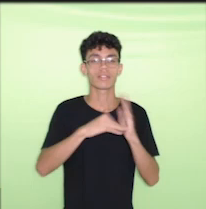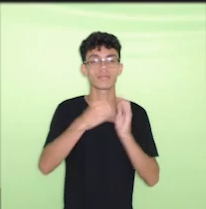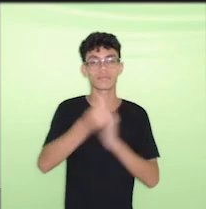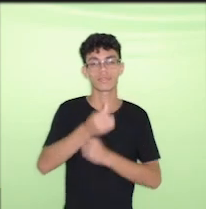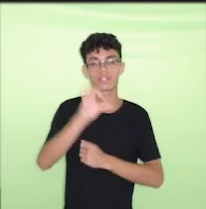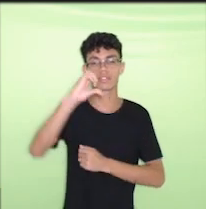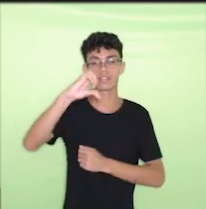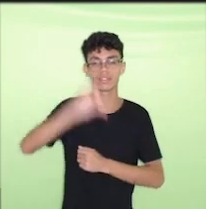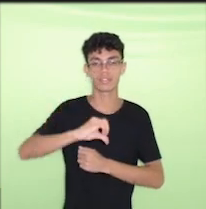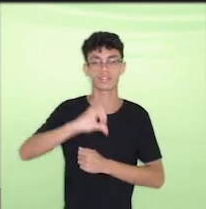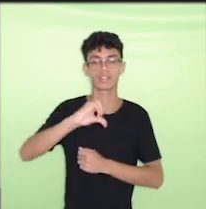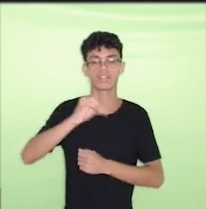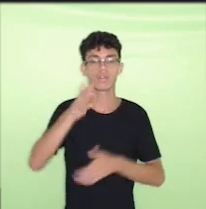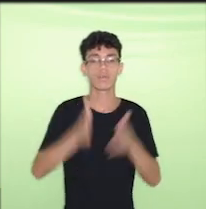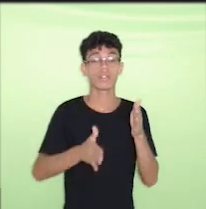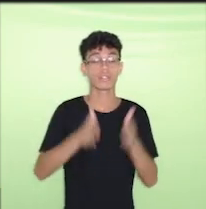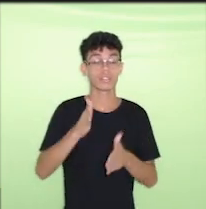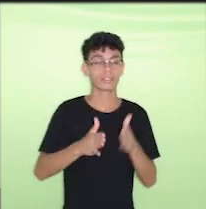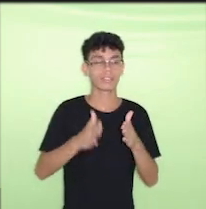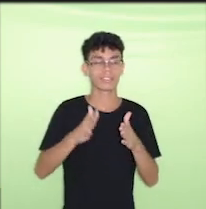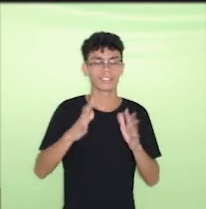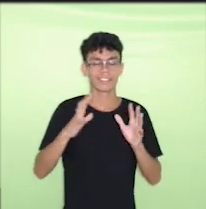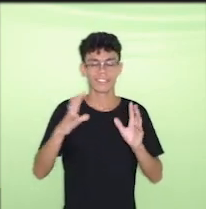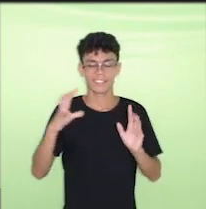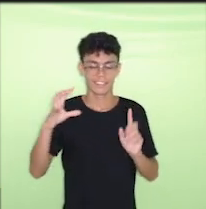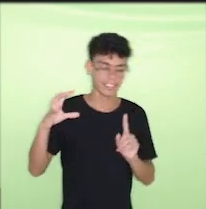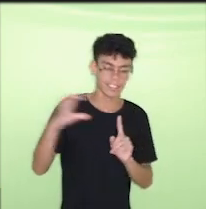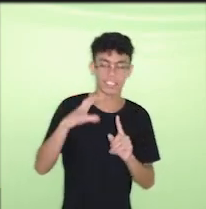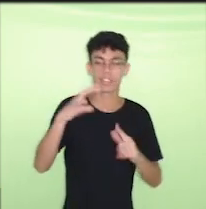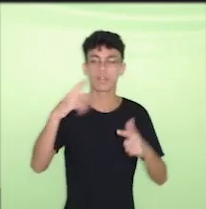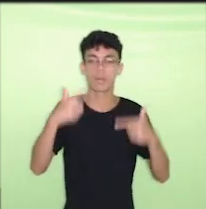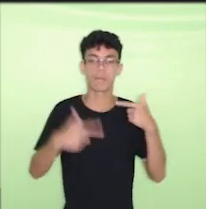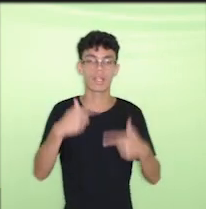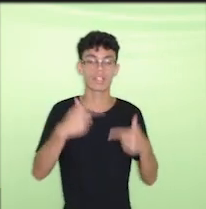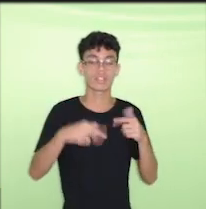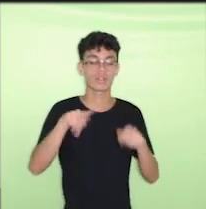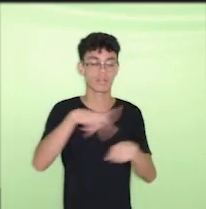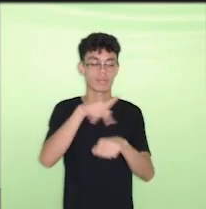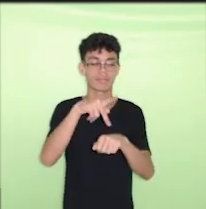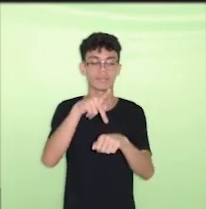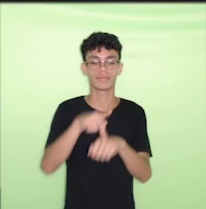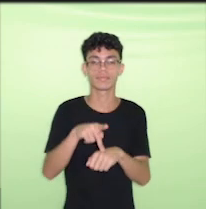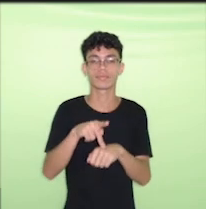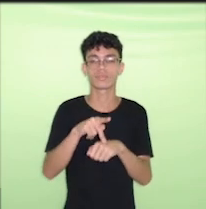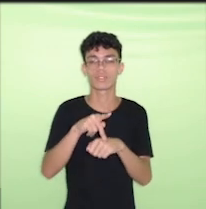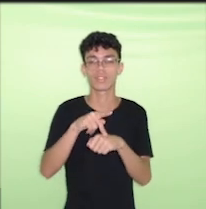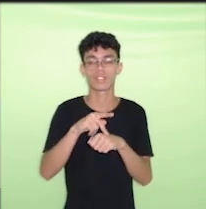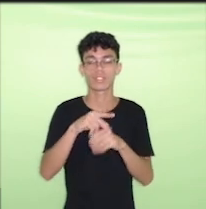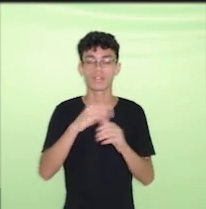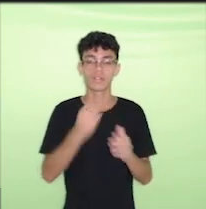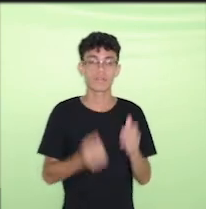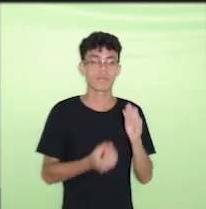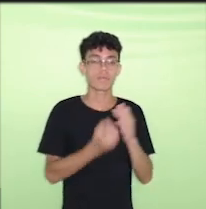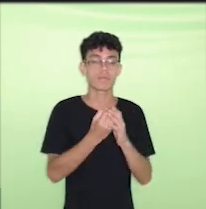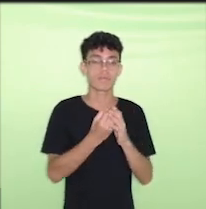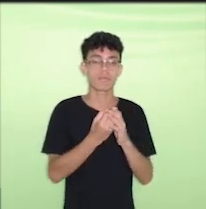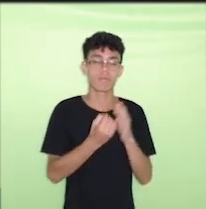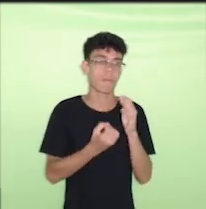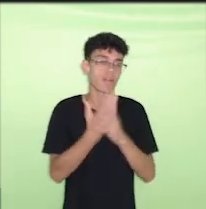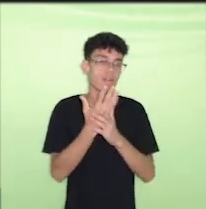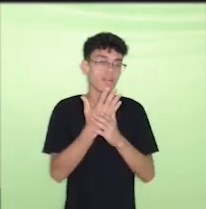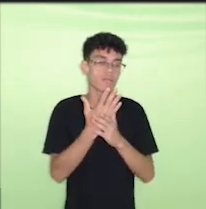69, que foi um momento de extrema repressão, né? Política, né? No país. E essa obra dela, ela capta